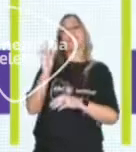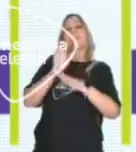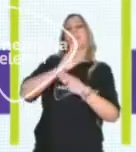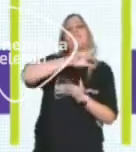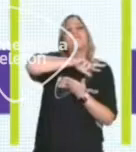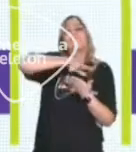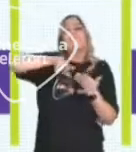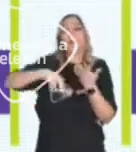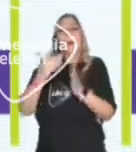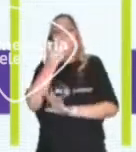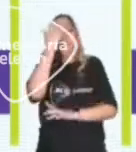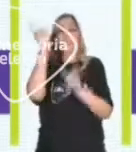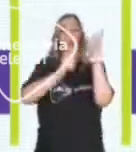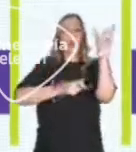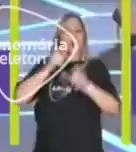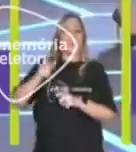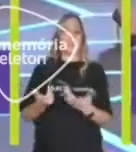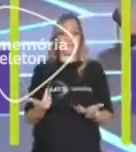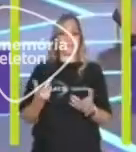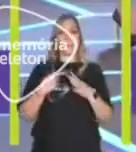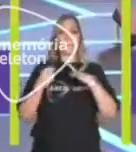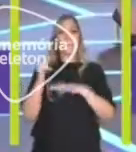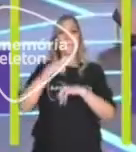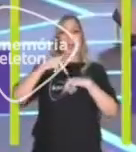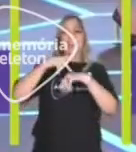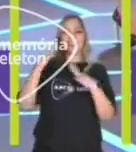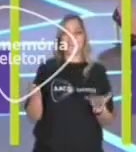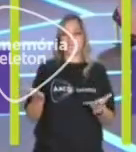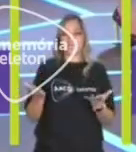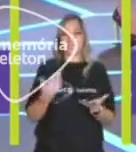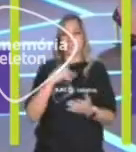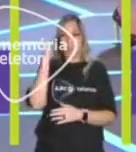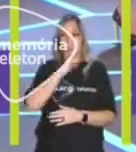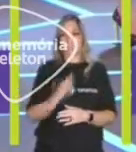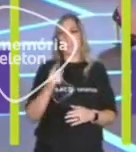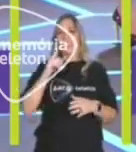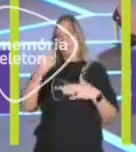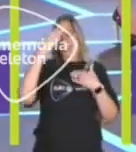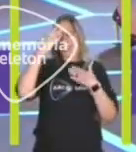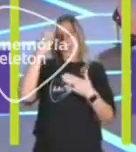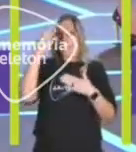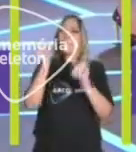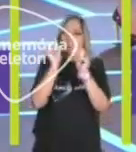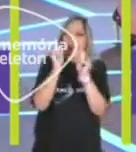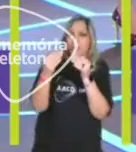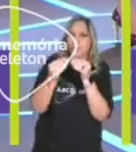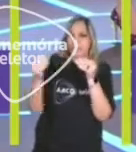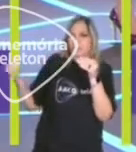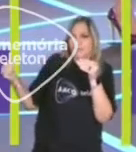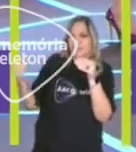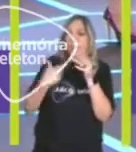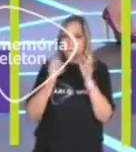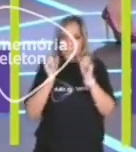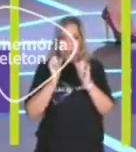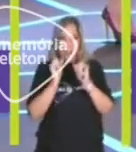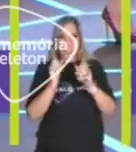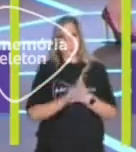pessoas em todo o país super jogar a família dona do posto aqui